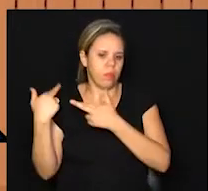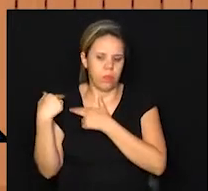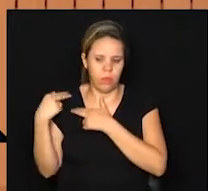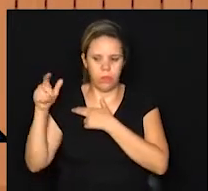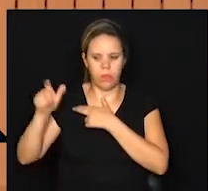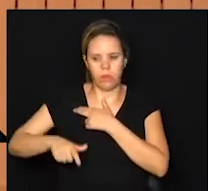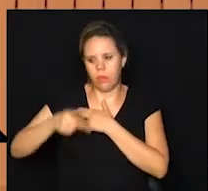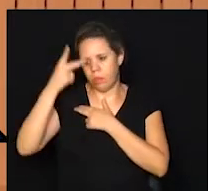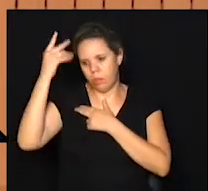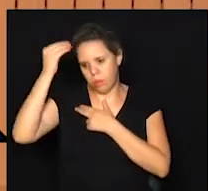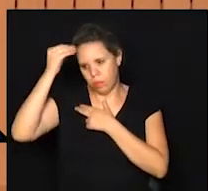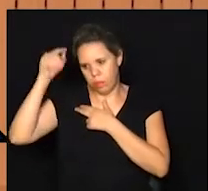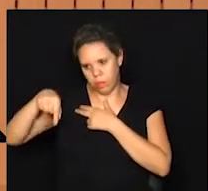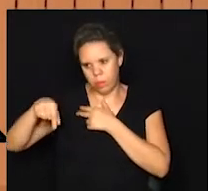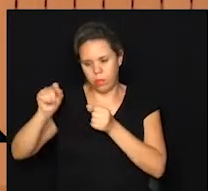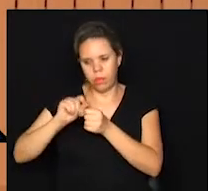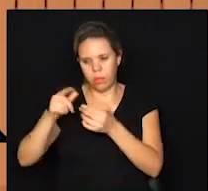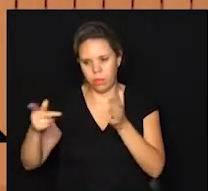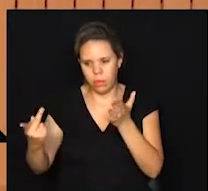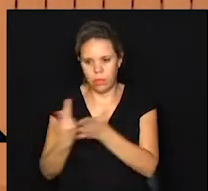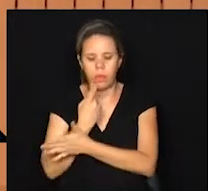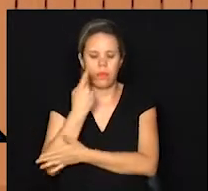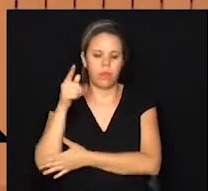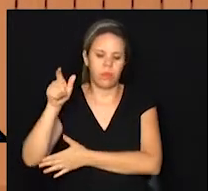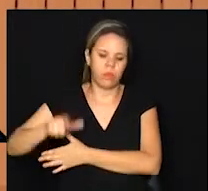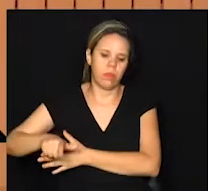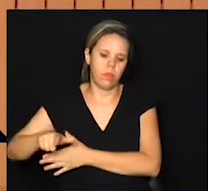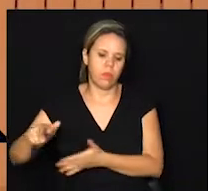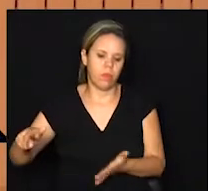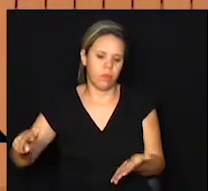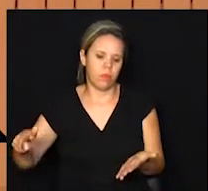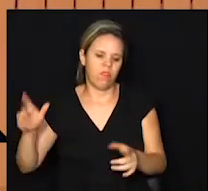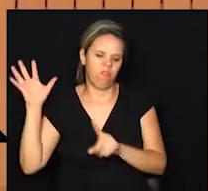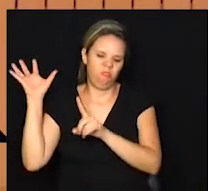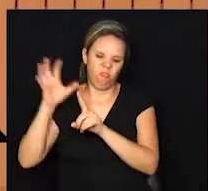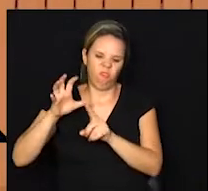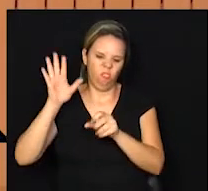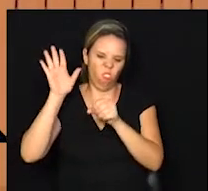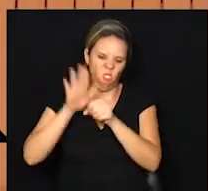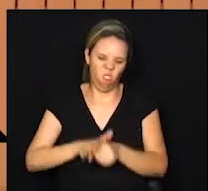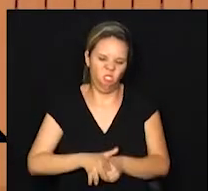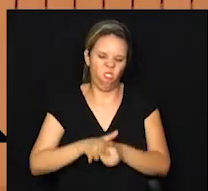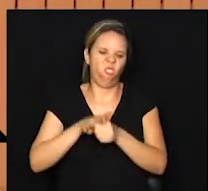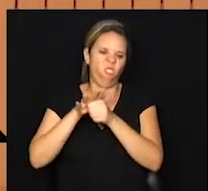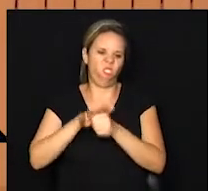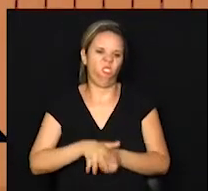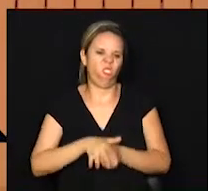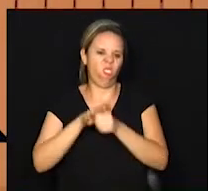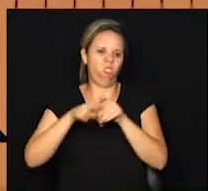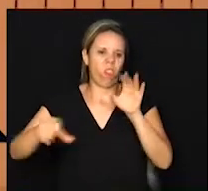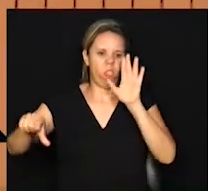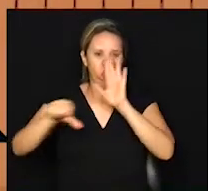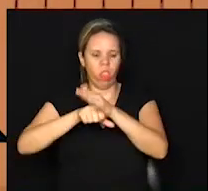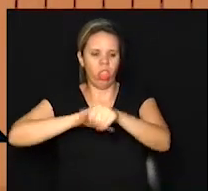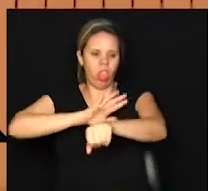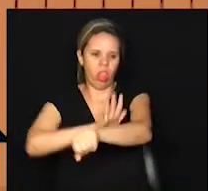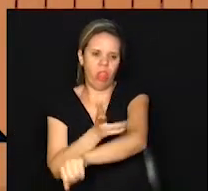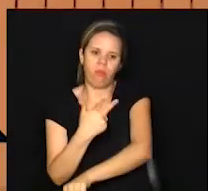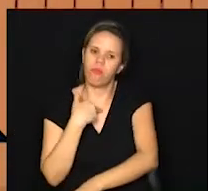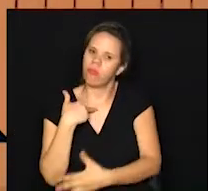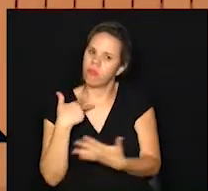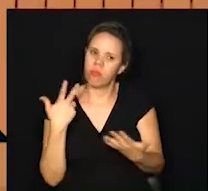as pessoas que cometem esse excesso, esse assédio, e o crime de racismo também, que